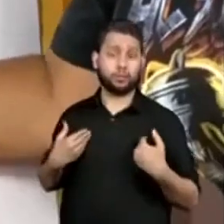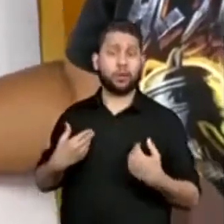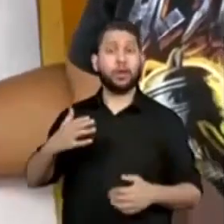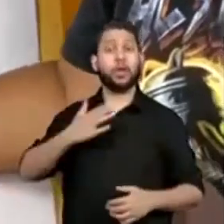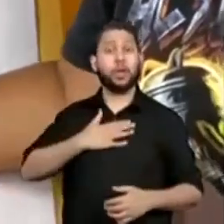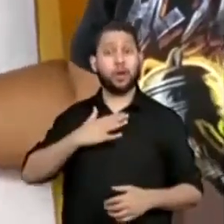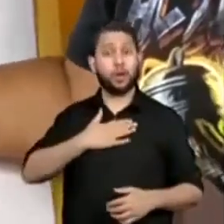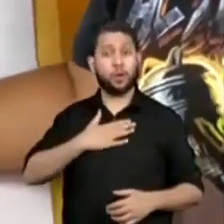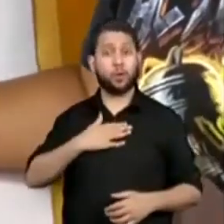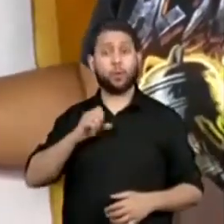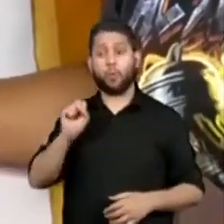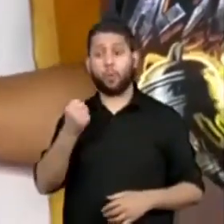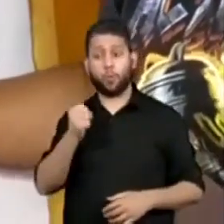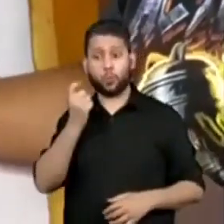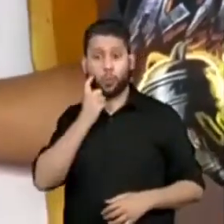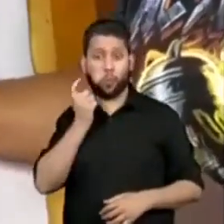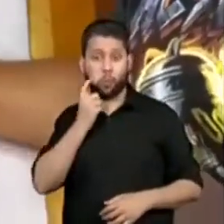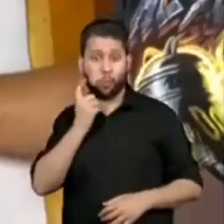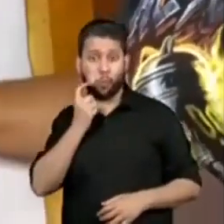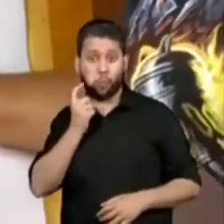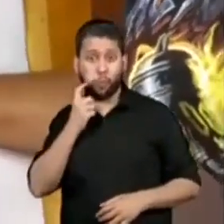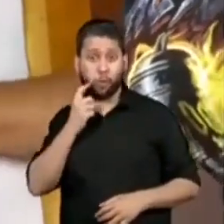18 balas